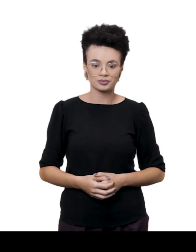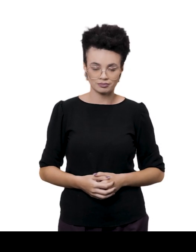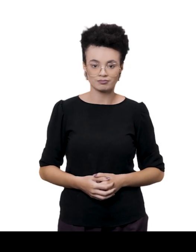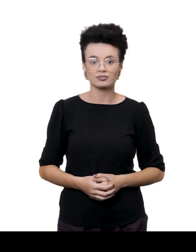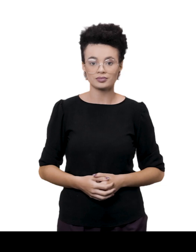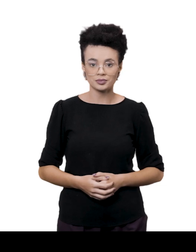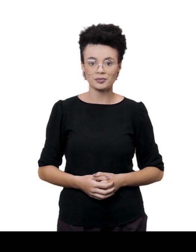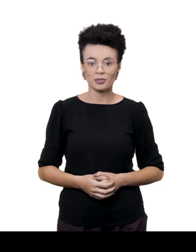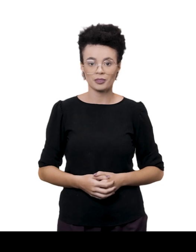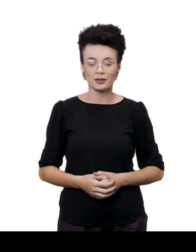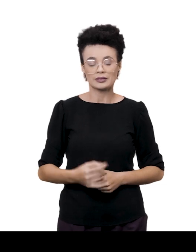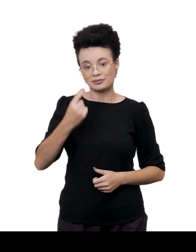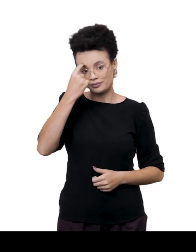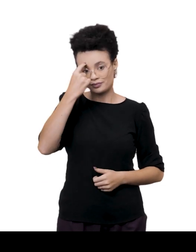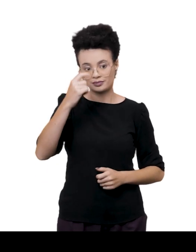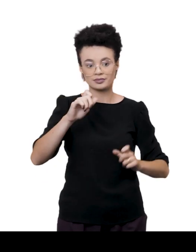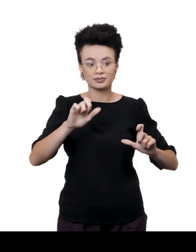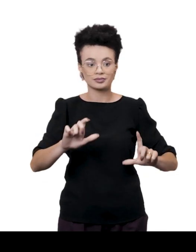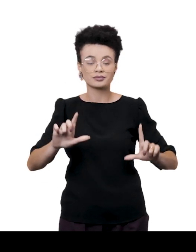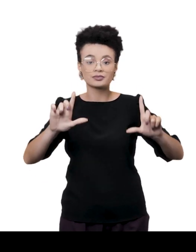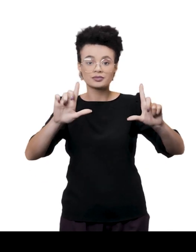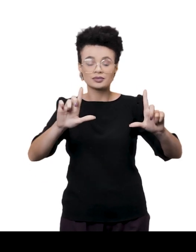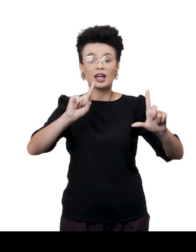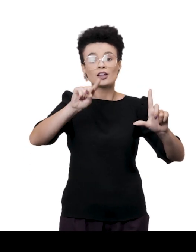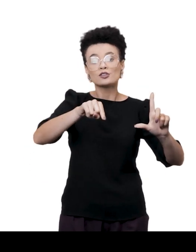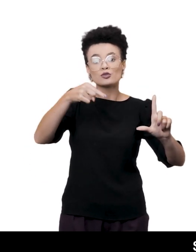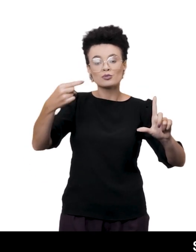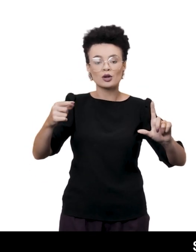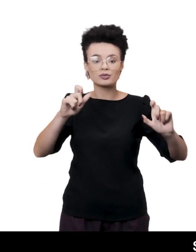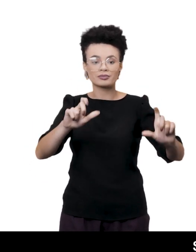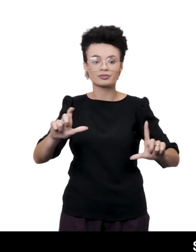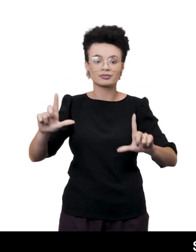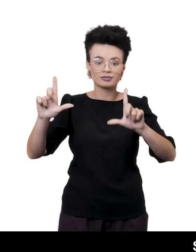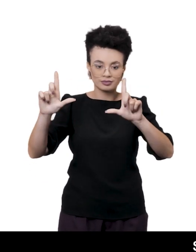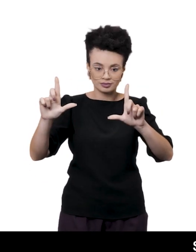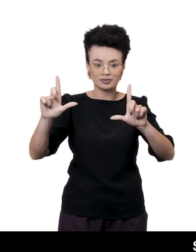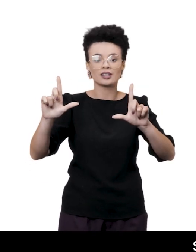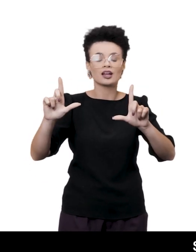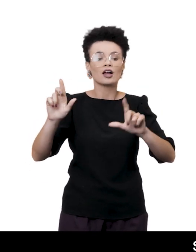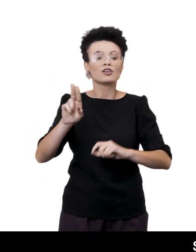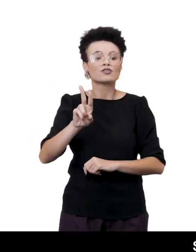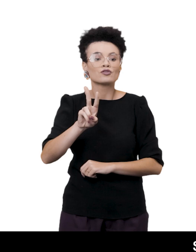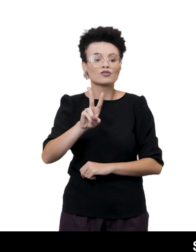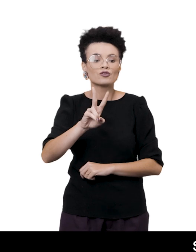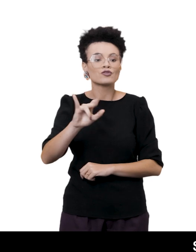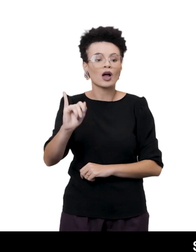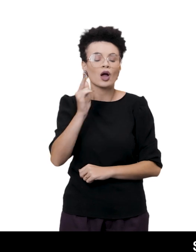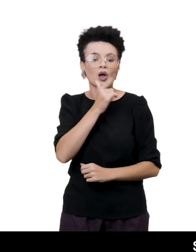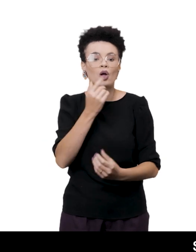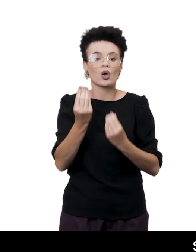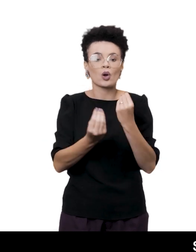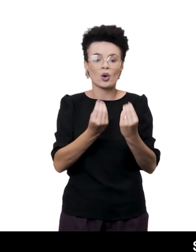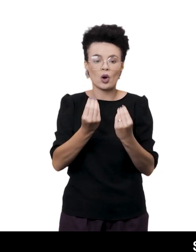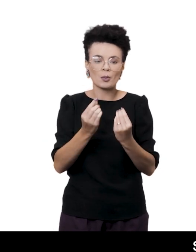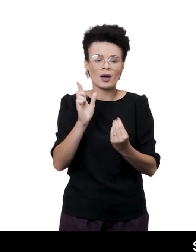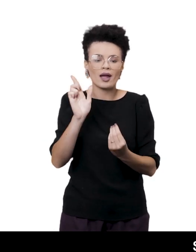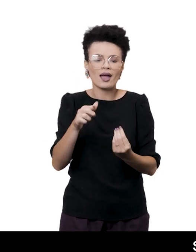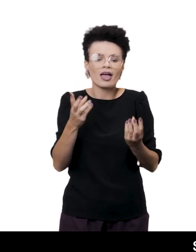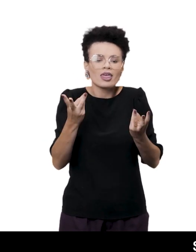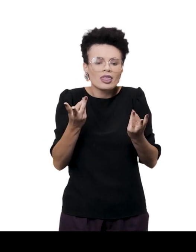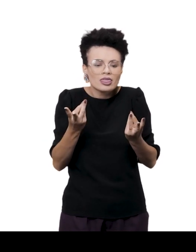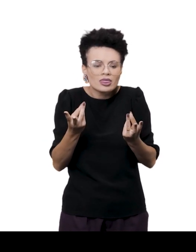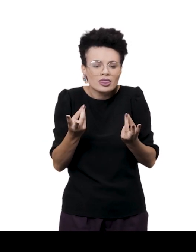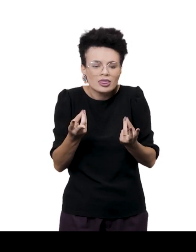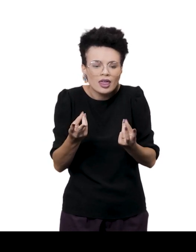A parede sobre a qual está a obra descrita anteriormente segue para a próxima, fazendo uma curva no encontro entre